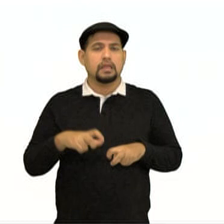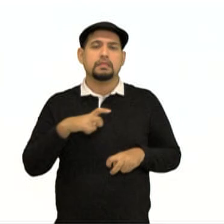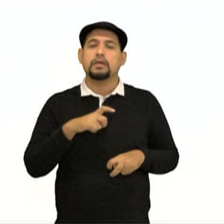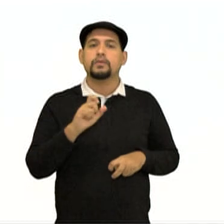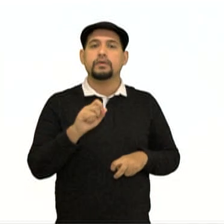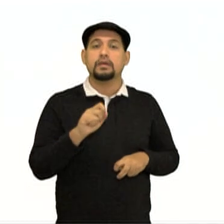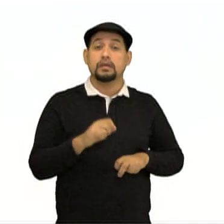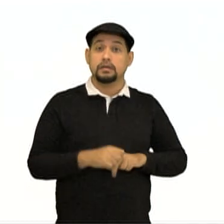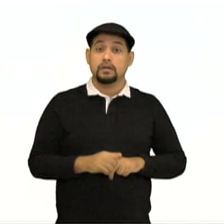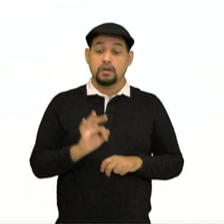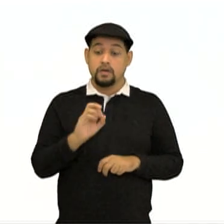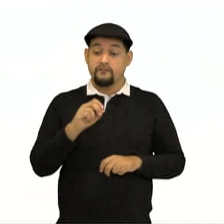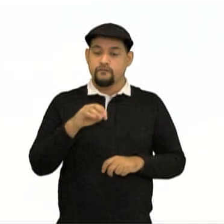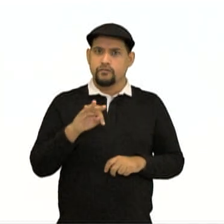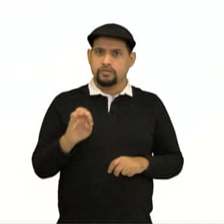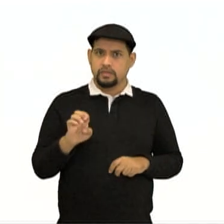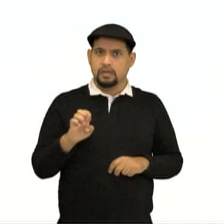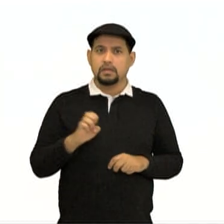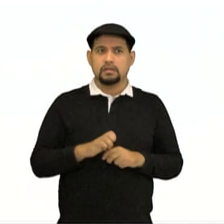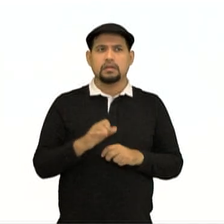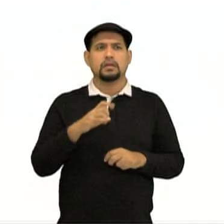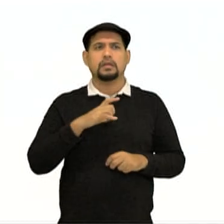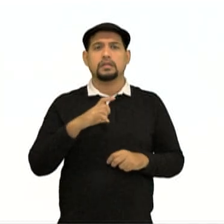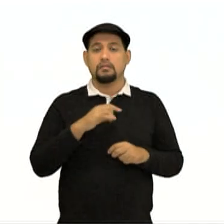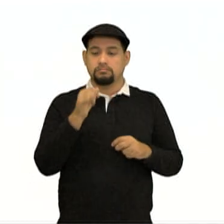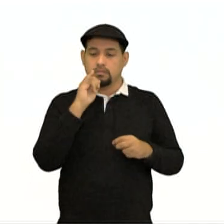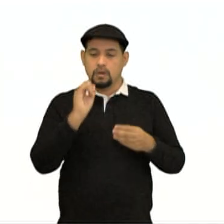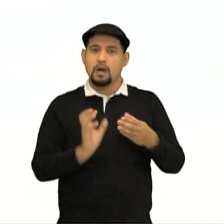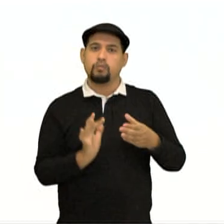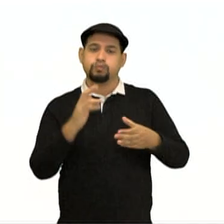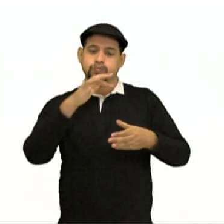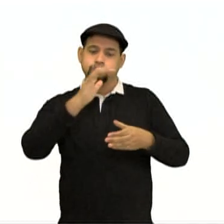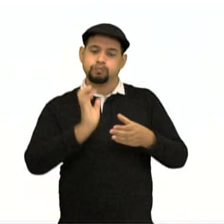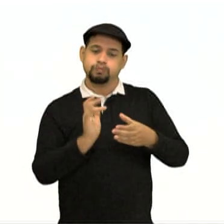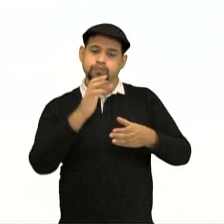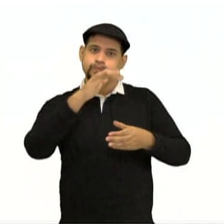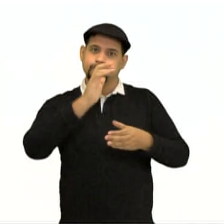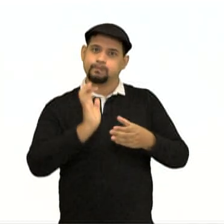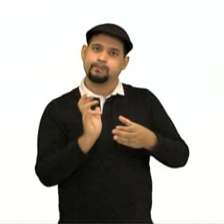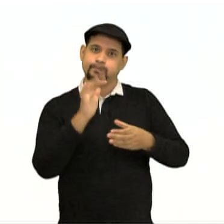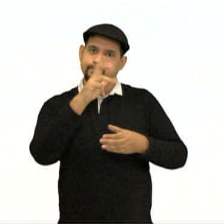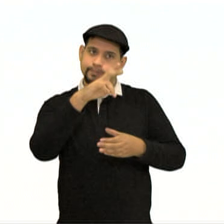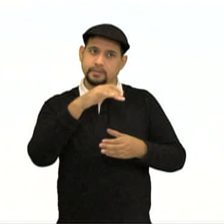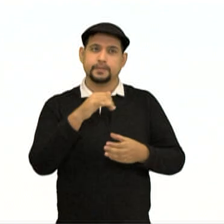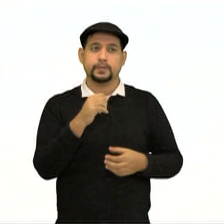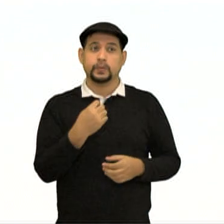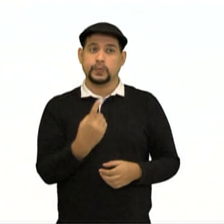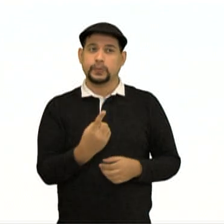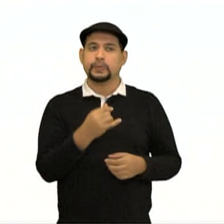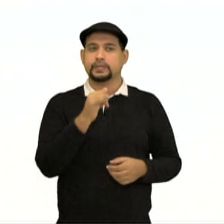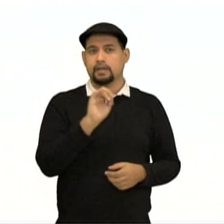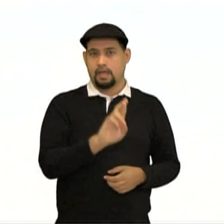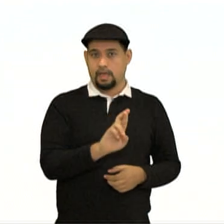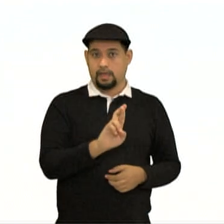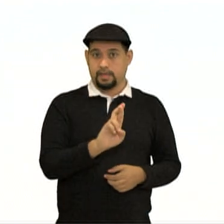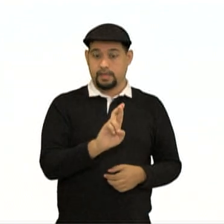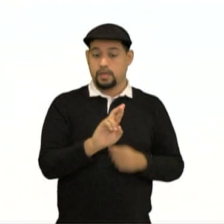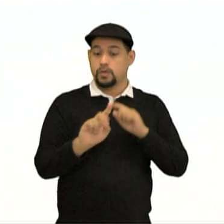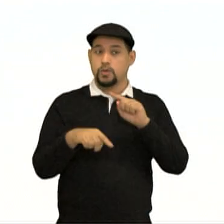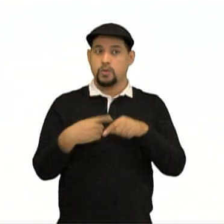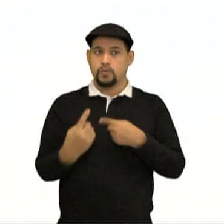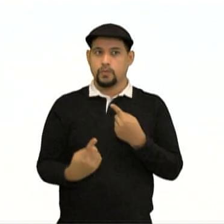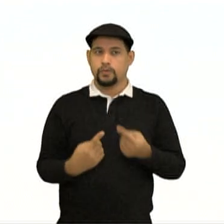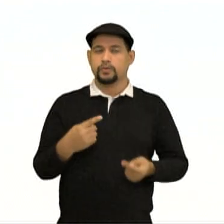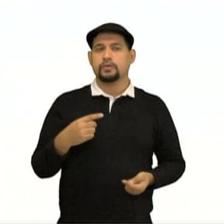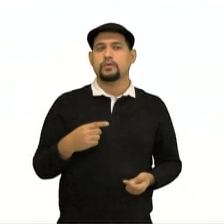que é formada por dois cilindros, um de raio R e altura H1 e outro de